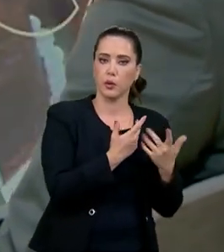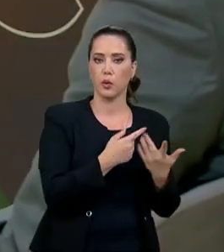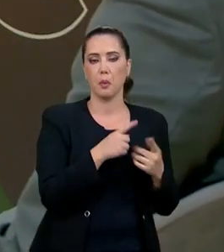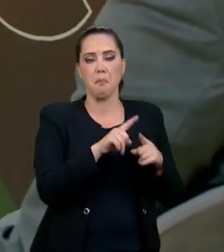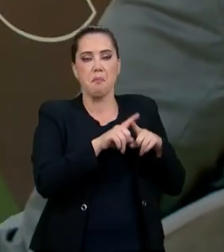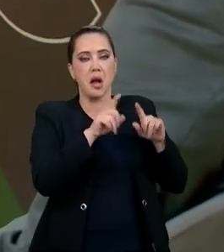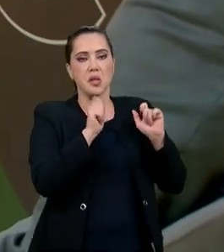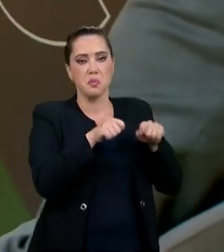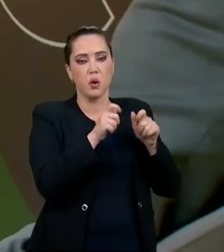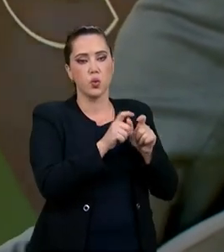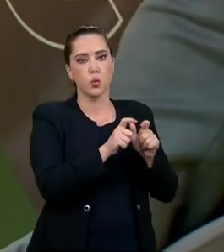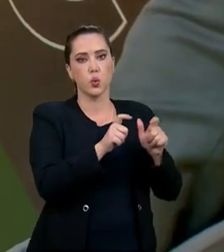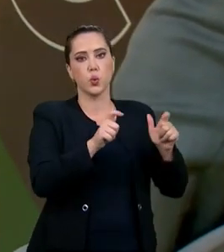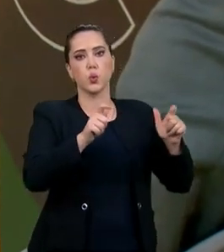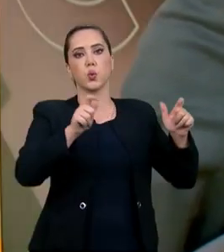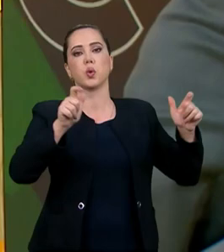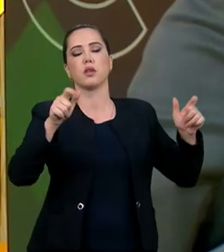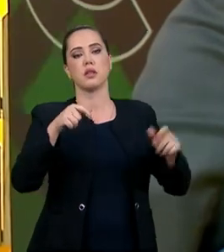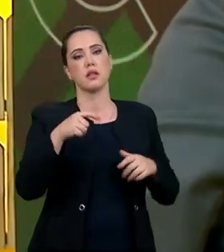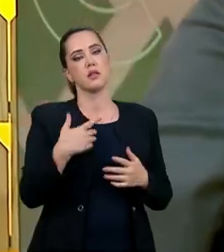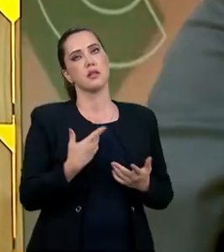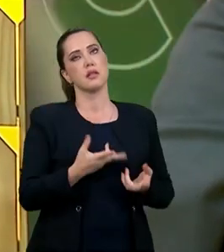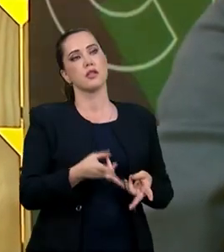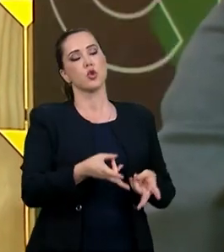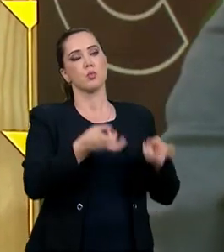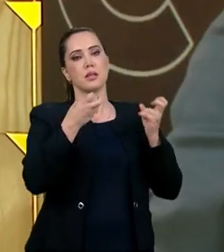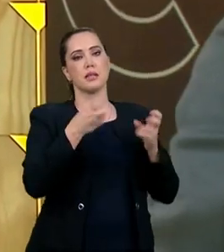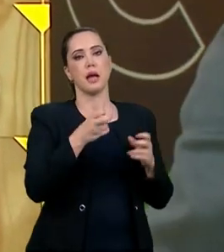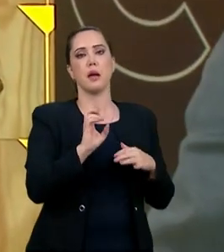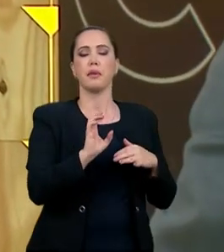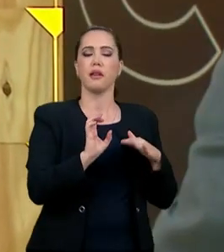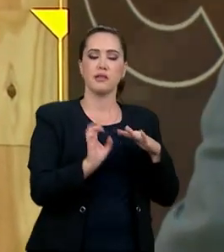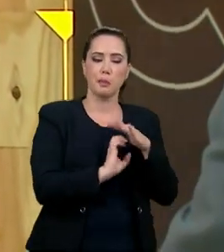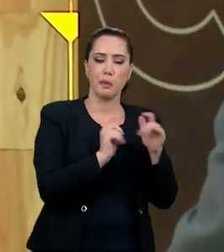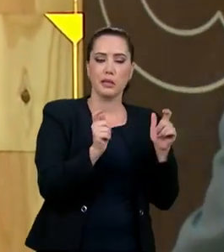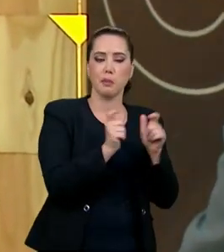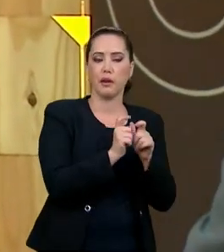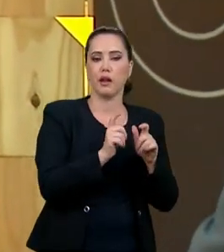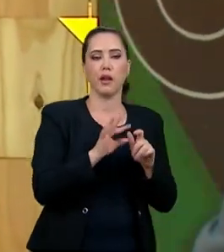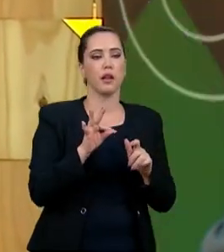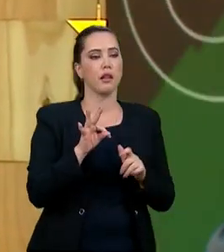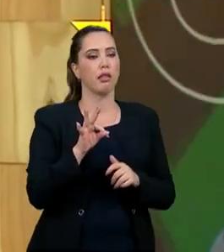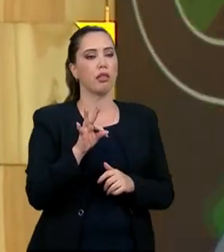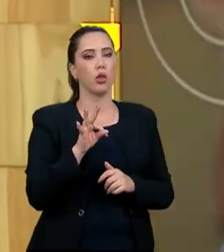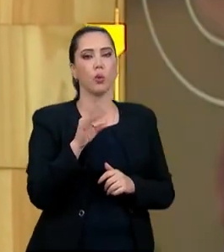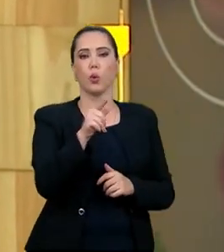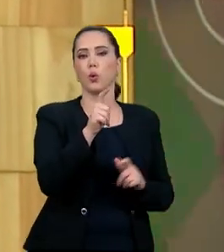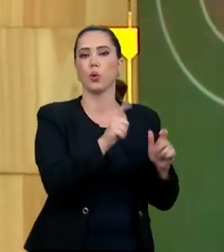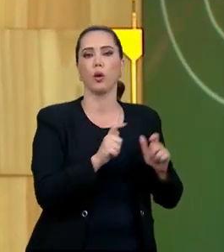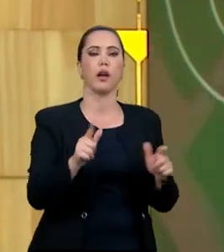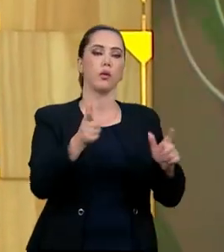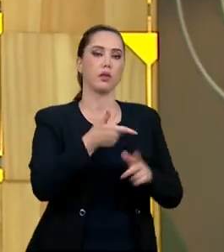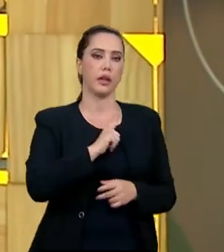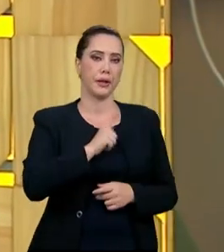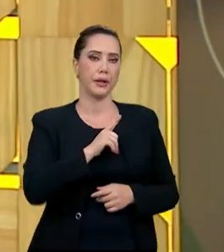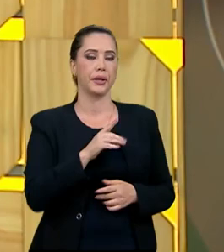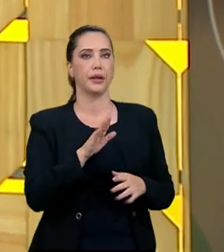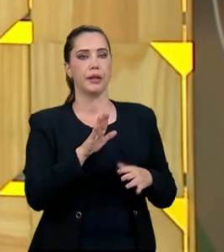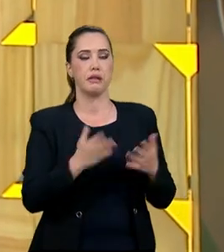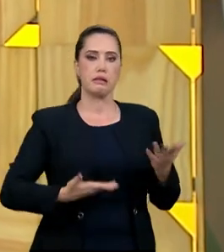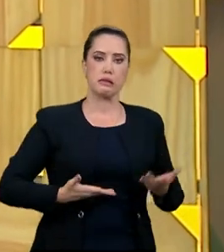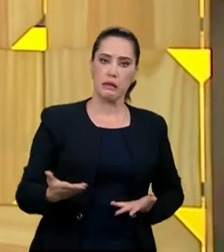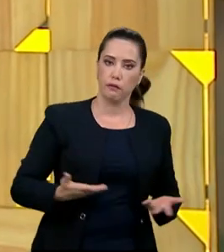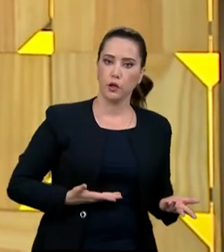que praticamente a micro e pequena empresa está em tudo. Né? Desde o provimento de serviços, provimento de insumos, pra, inclusive para as grandes